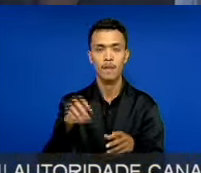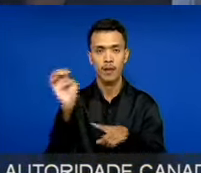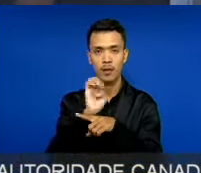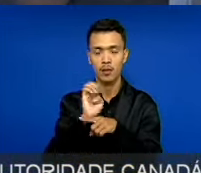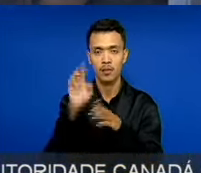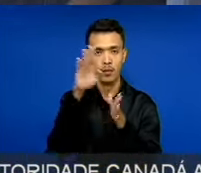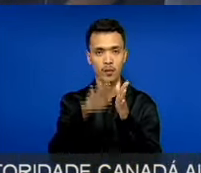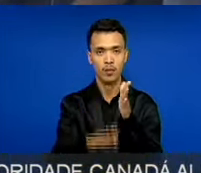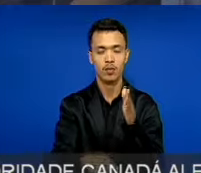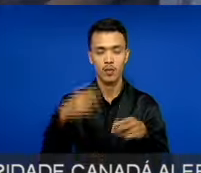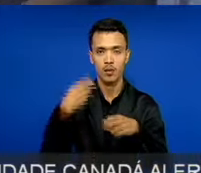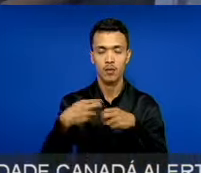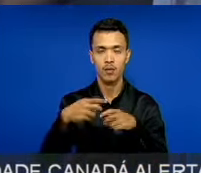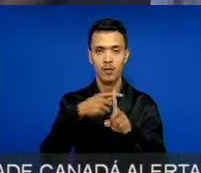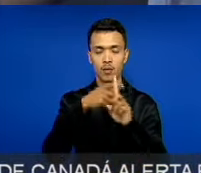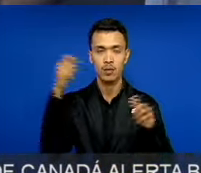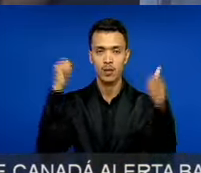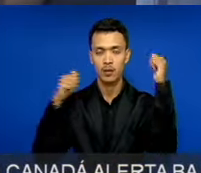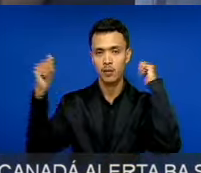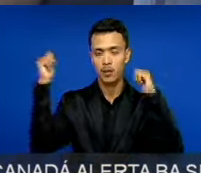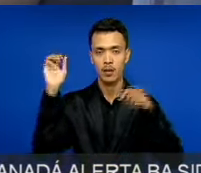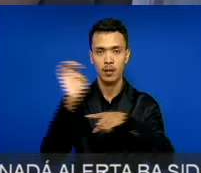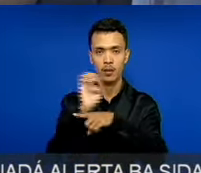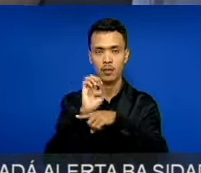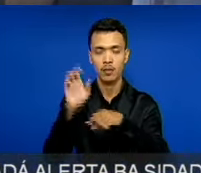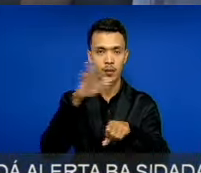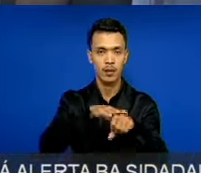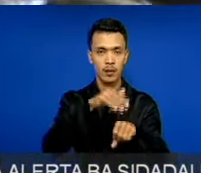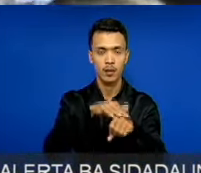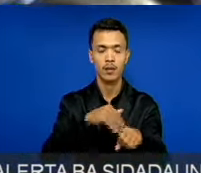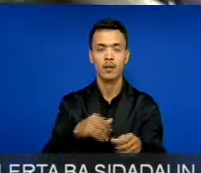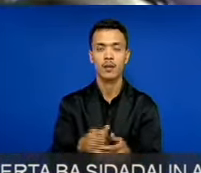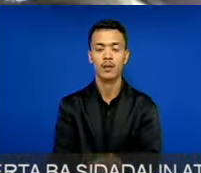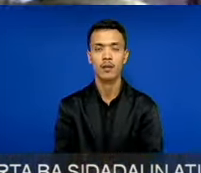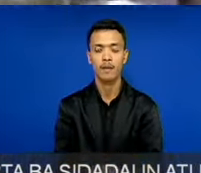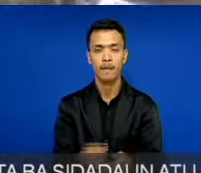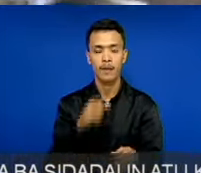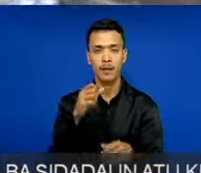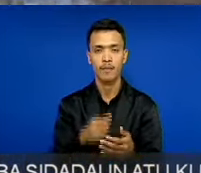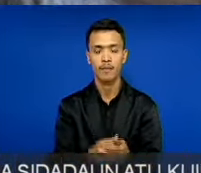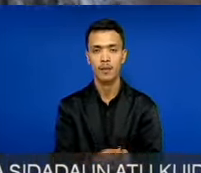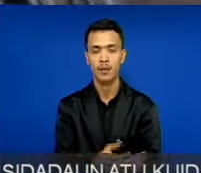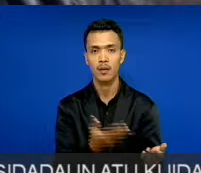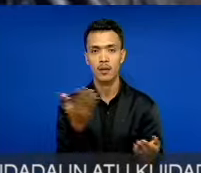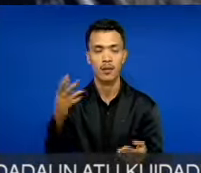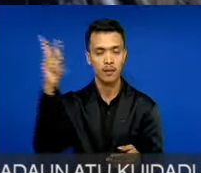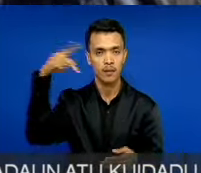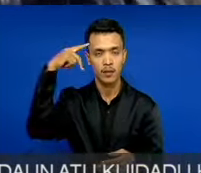taba afeta russi atividade economia la odedeng, no ligado ho despesa pública durante transição